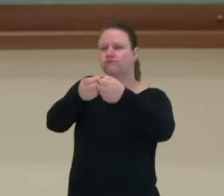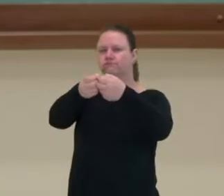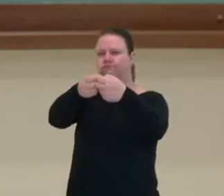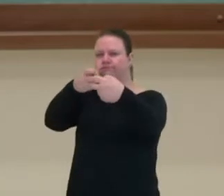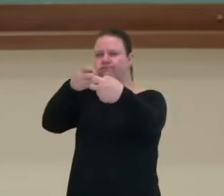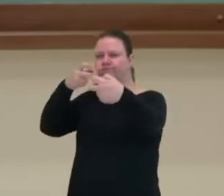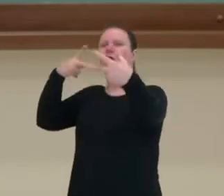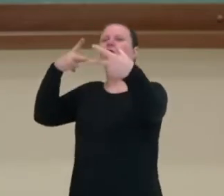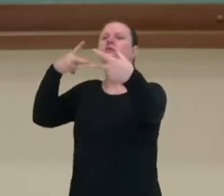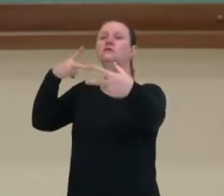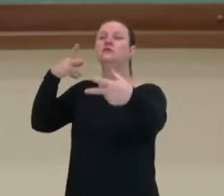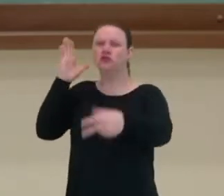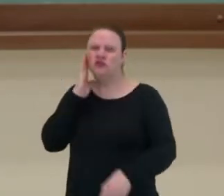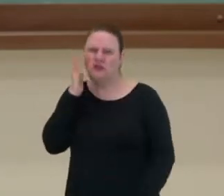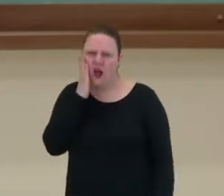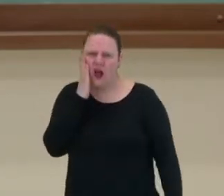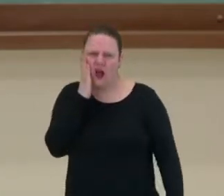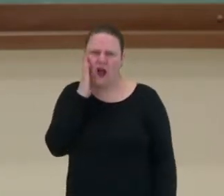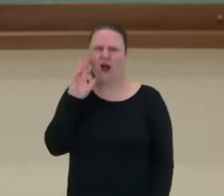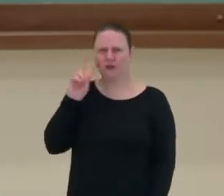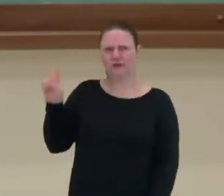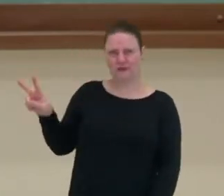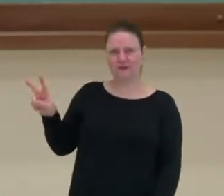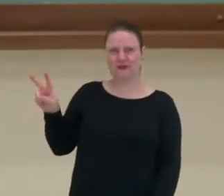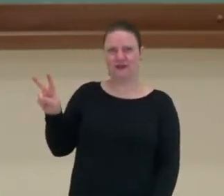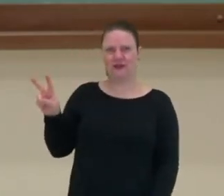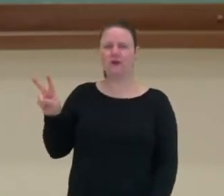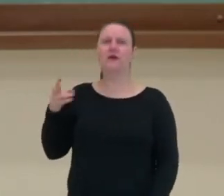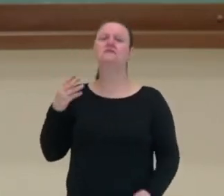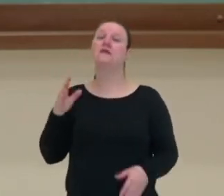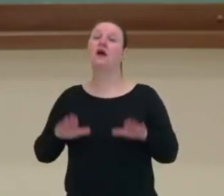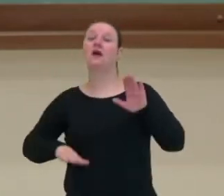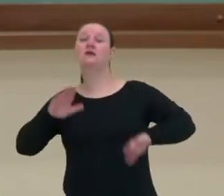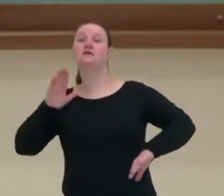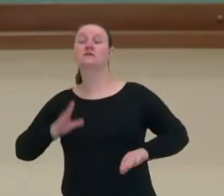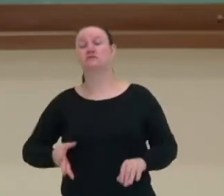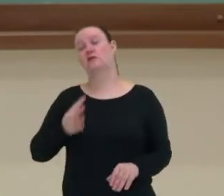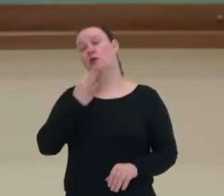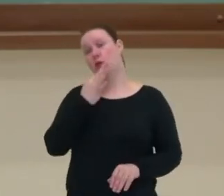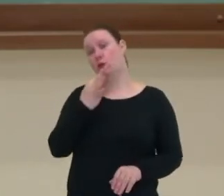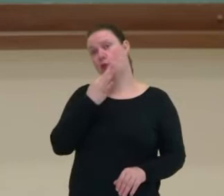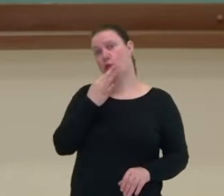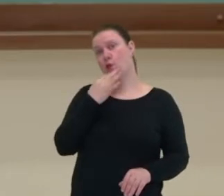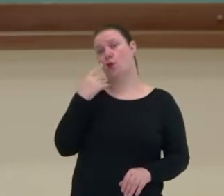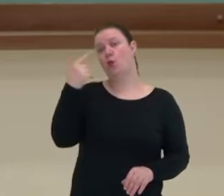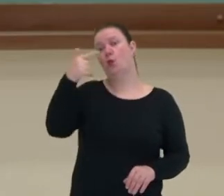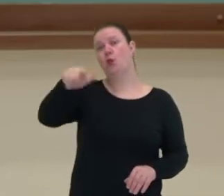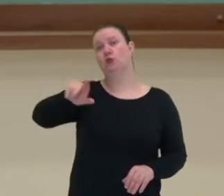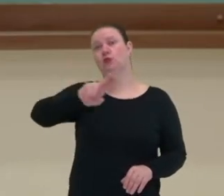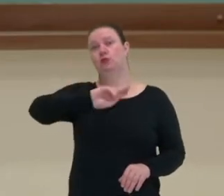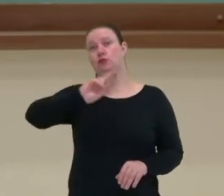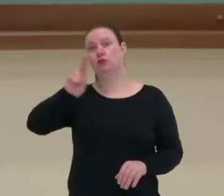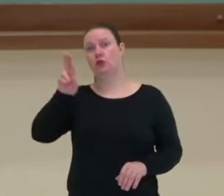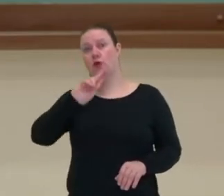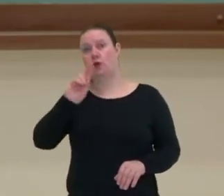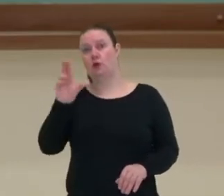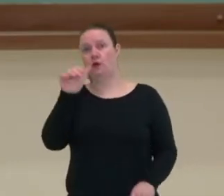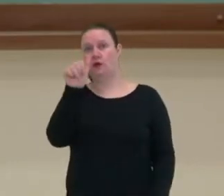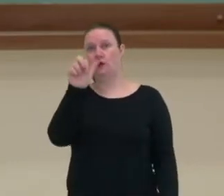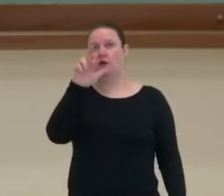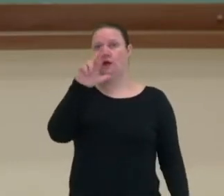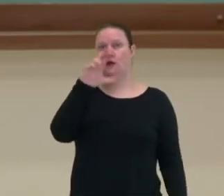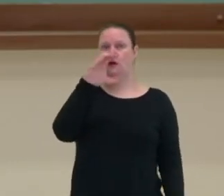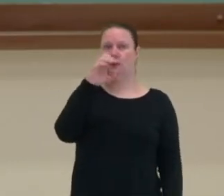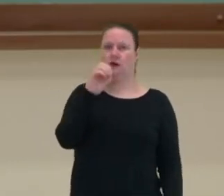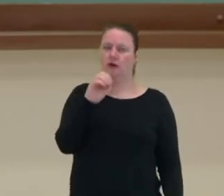já ouviu falar sobre tiro com arco? Talvez você conheça com um outro nome, arco e flecha. Você